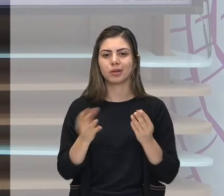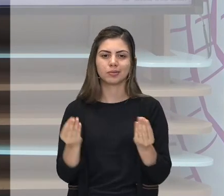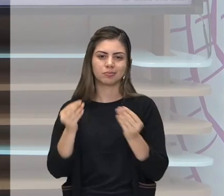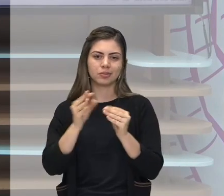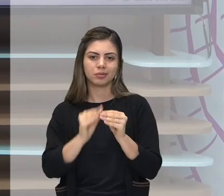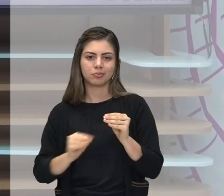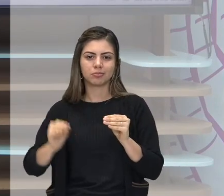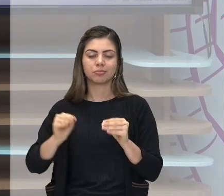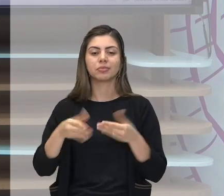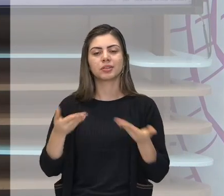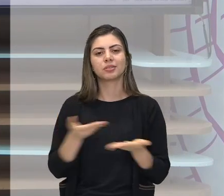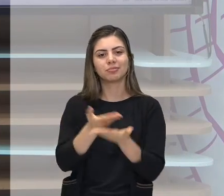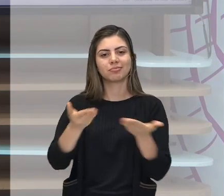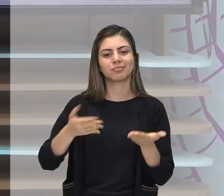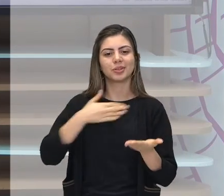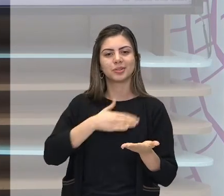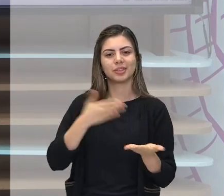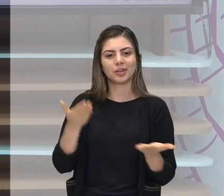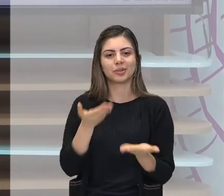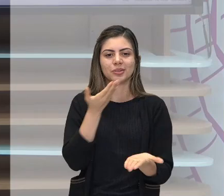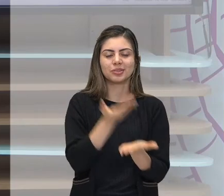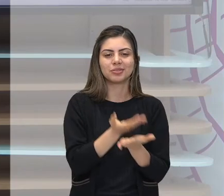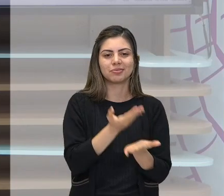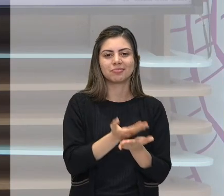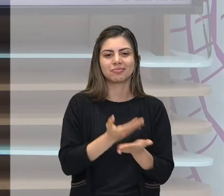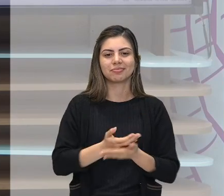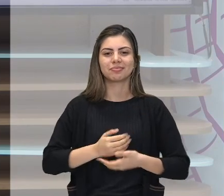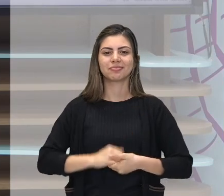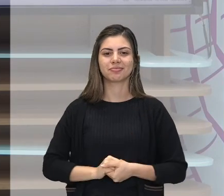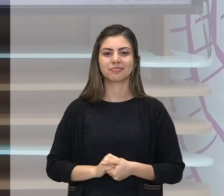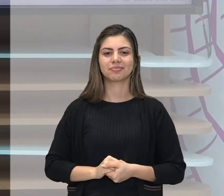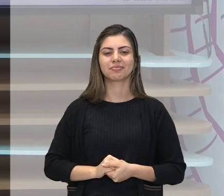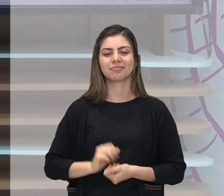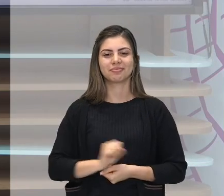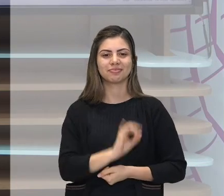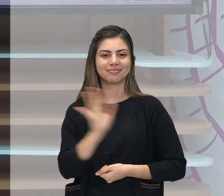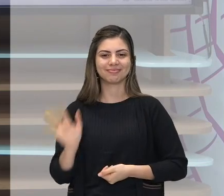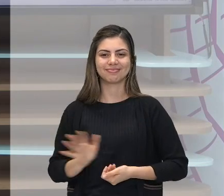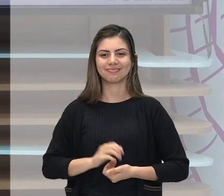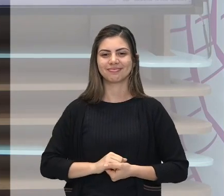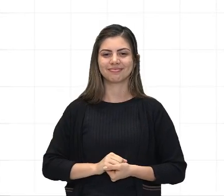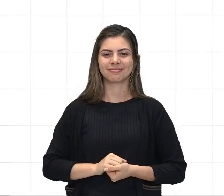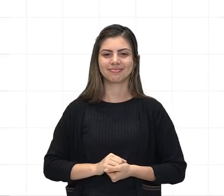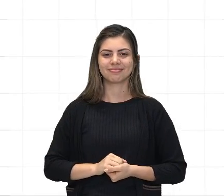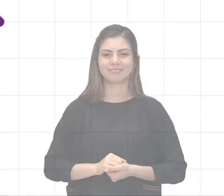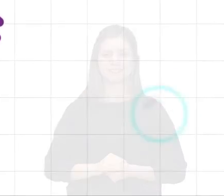Tá bom? Espero que vocês tenham gostado, tenham compreendido. Espero vocês aí nas próximas aulas.